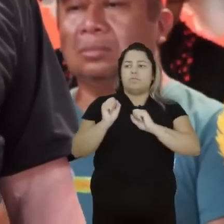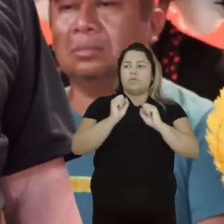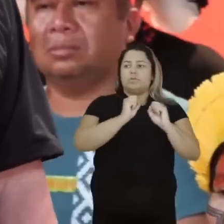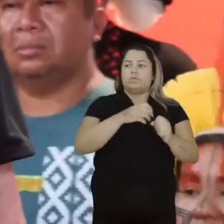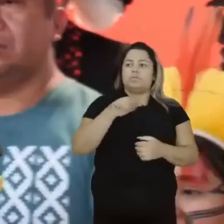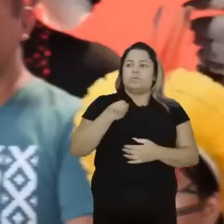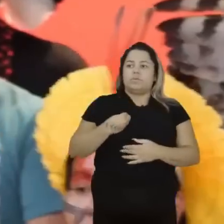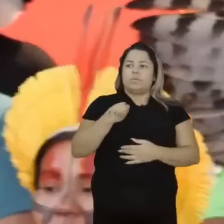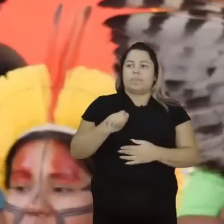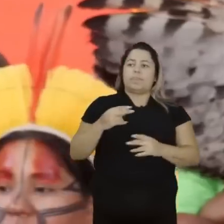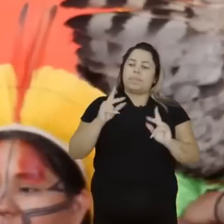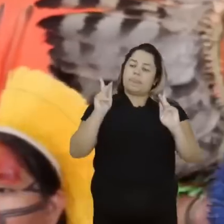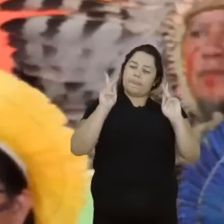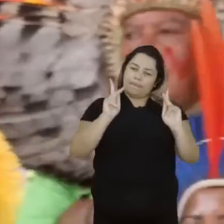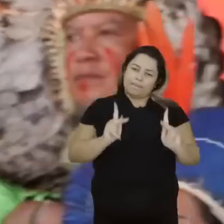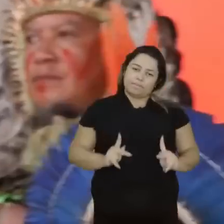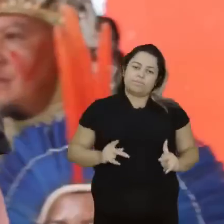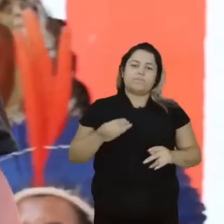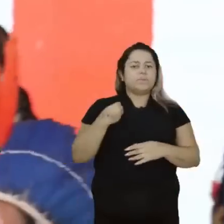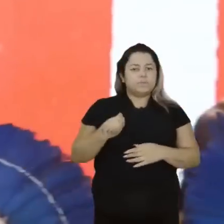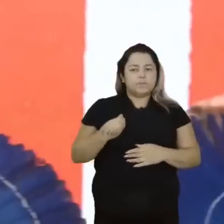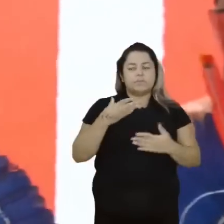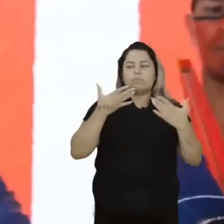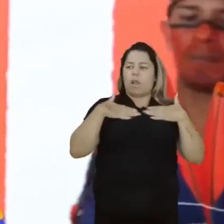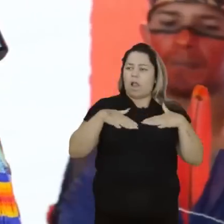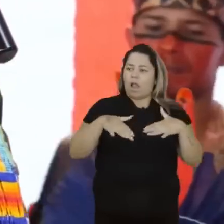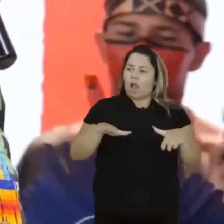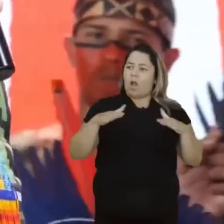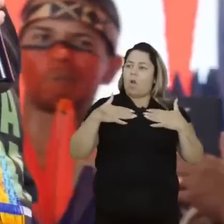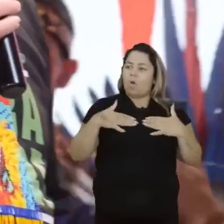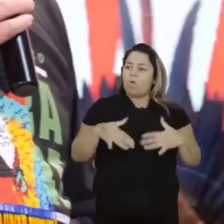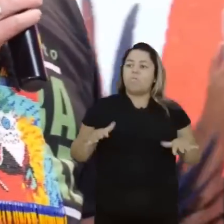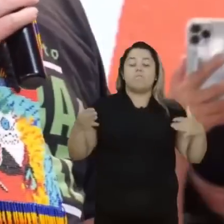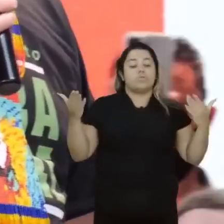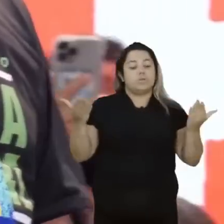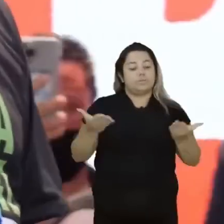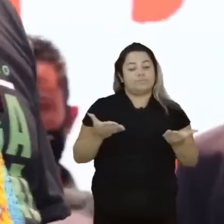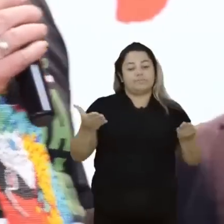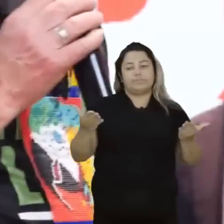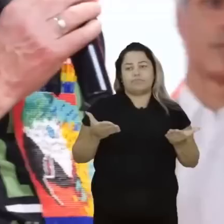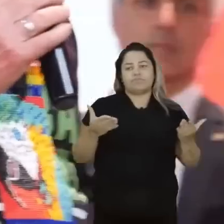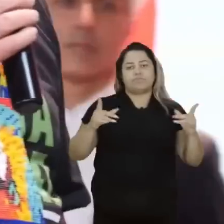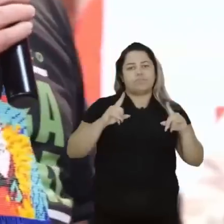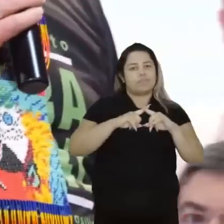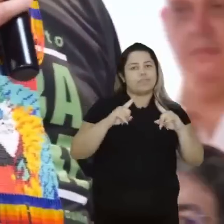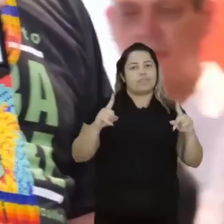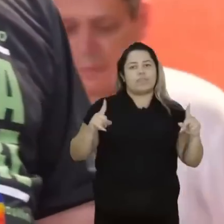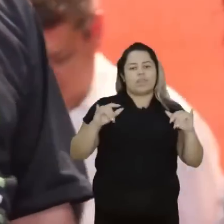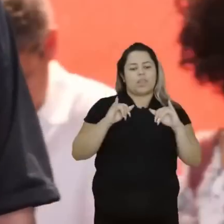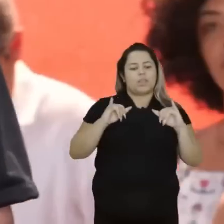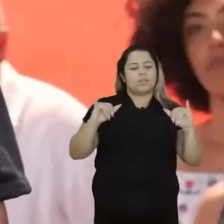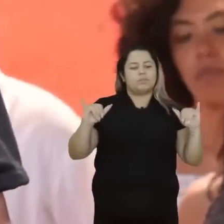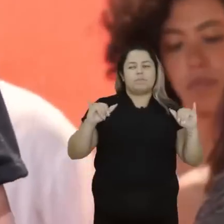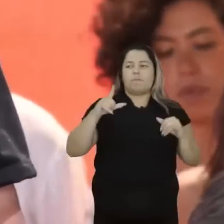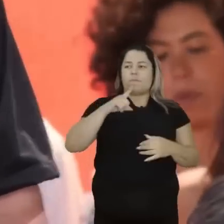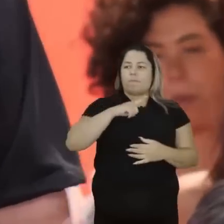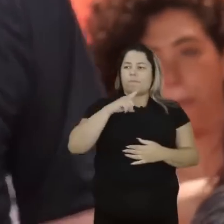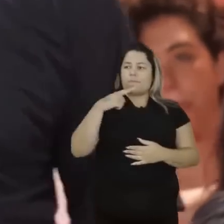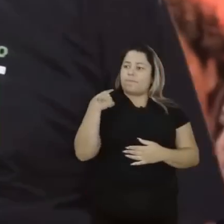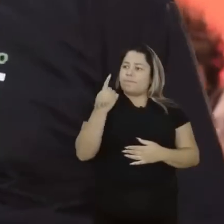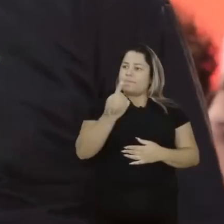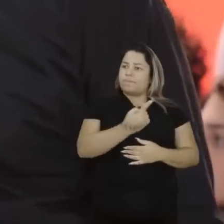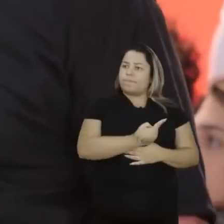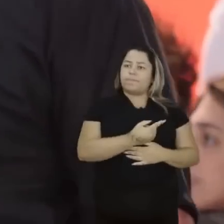a gente ia poder viver tranquilo. E hoje, as notícias que a gente tem é